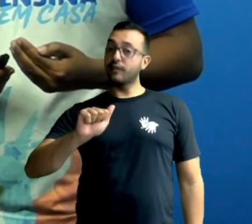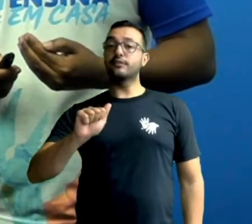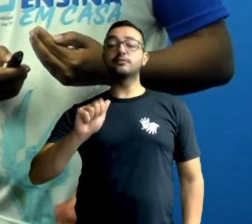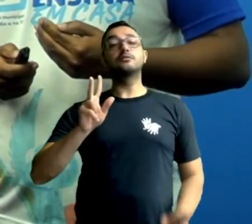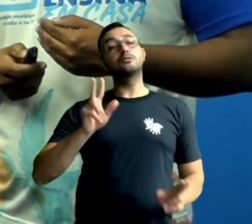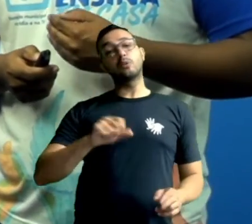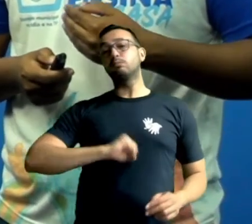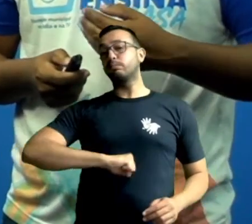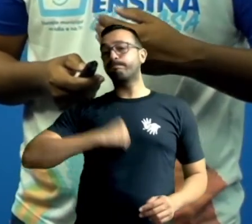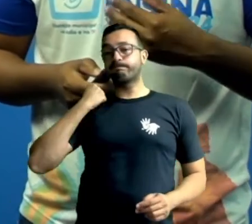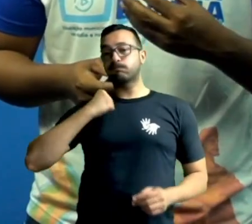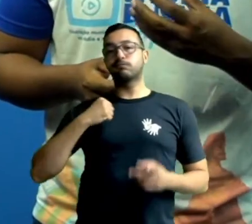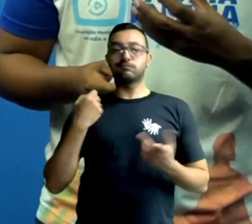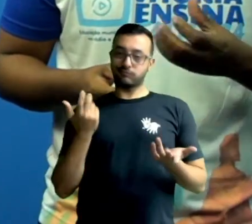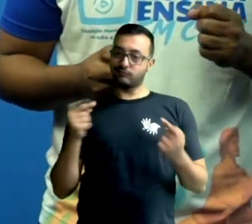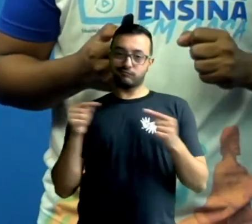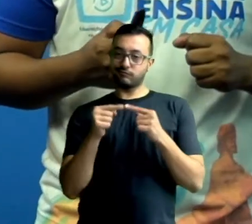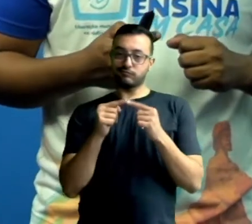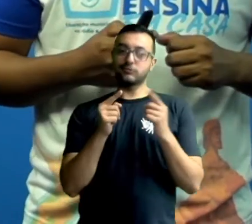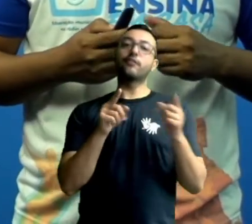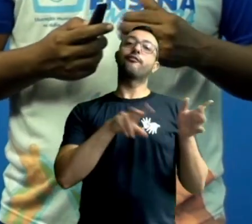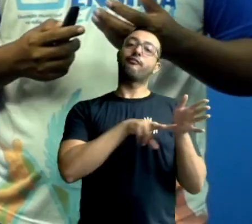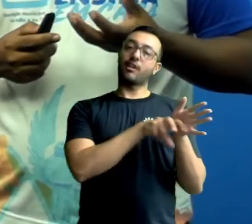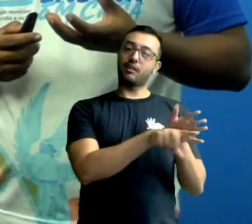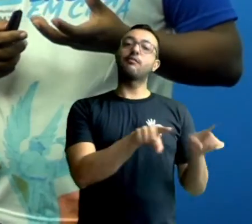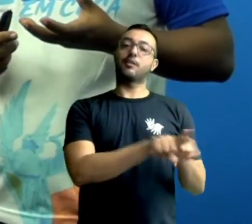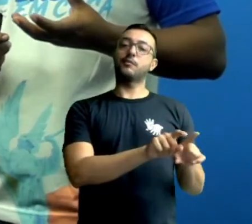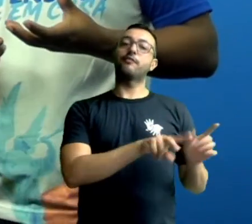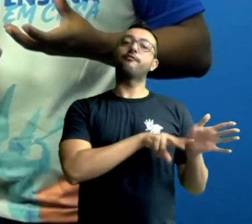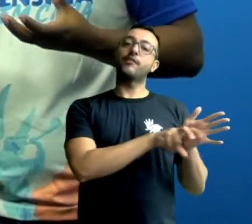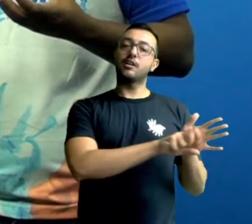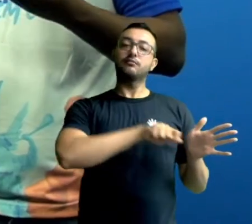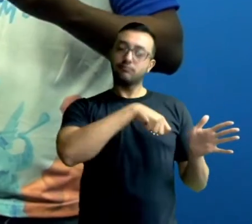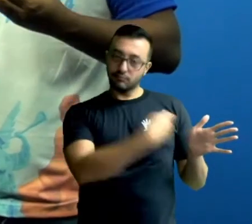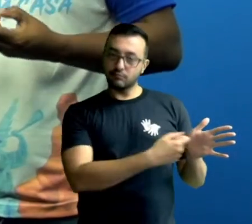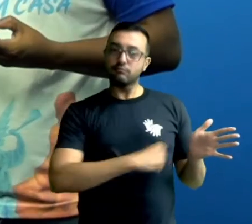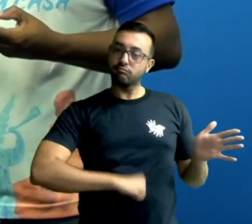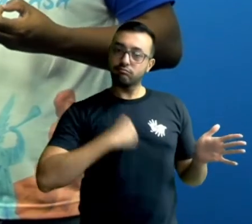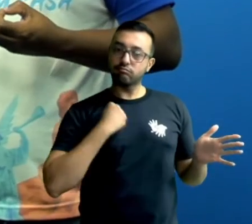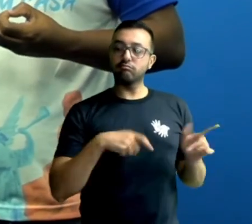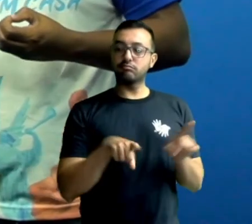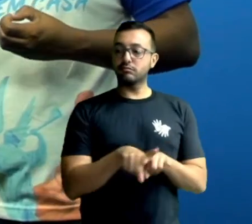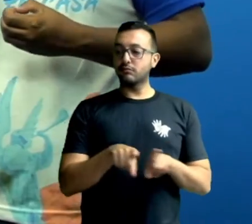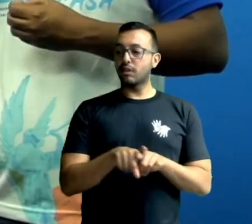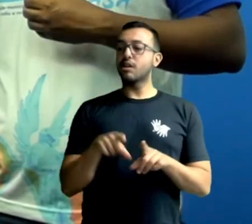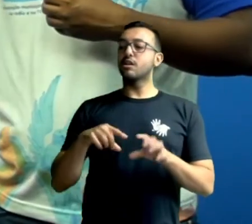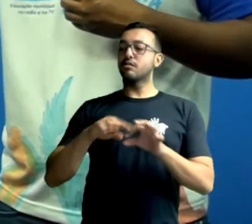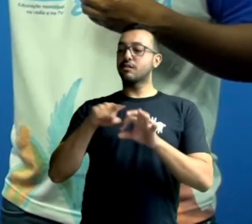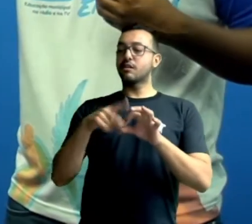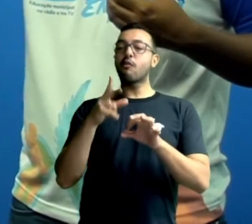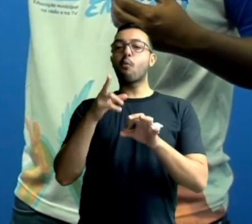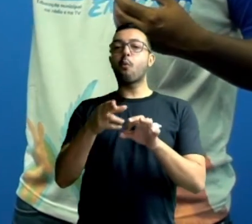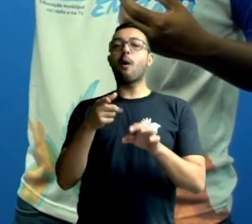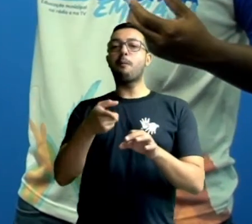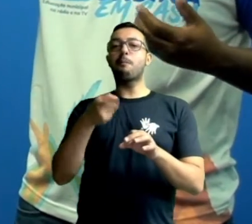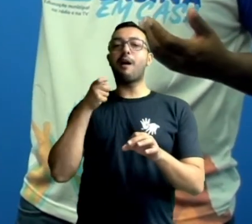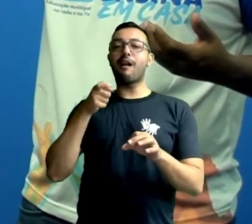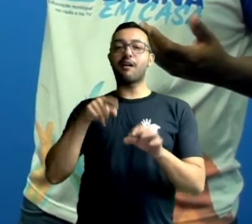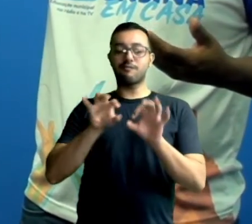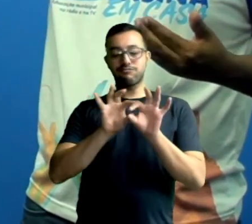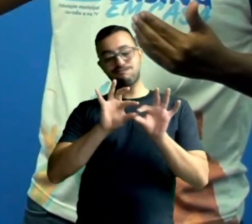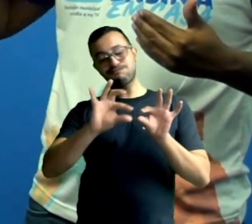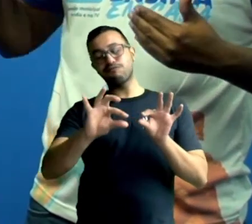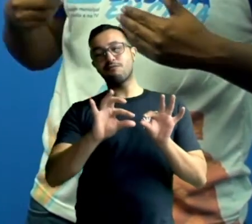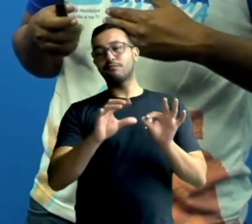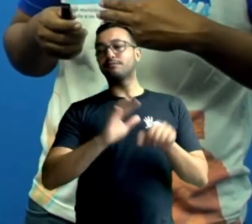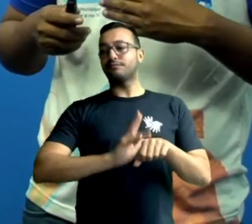raiva, um vírus chamado de lissavírus. Esse vírus ele tem um formato de bala e essa doença é muito antiga. Há